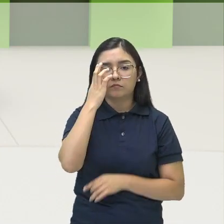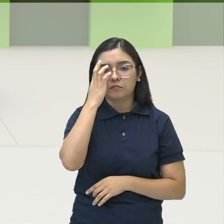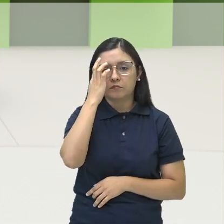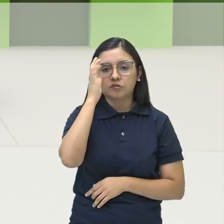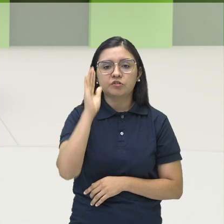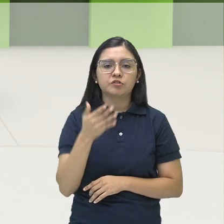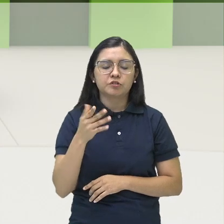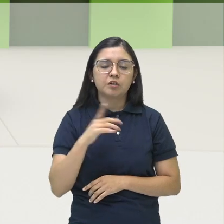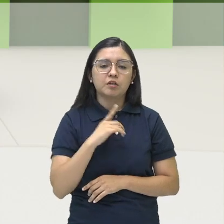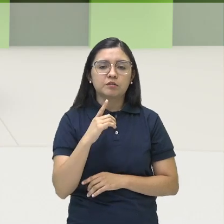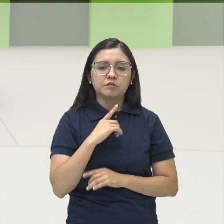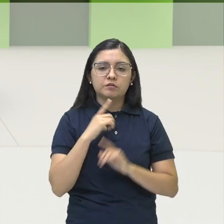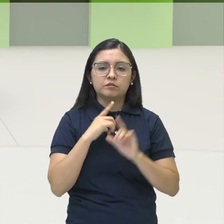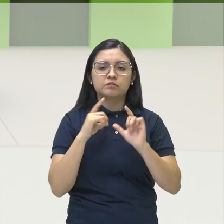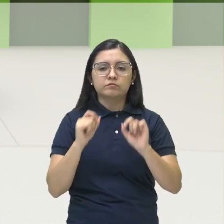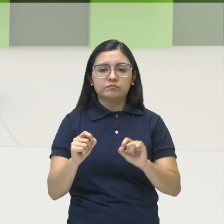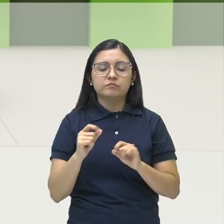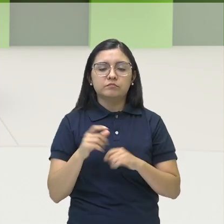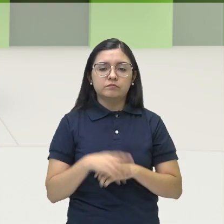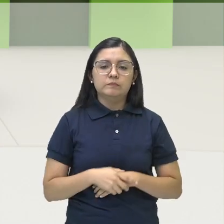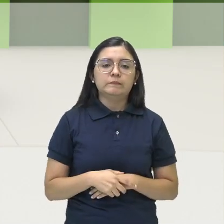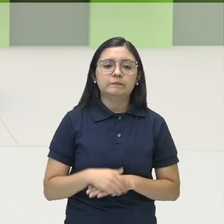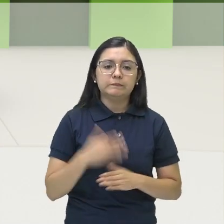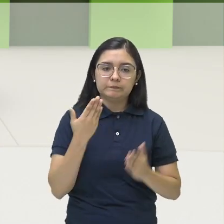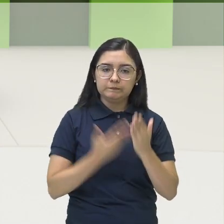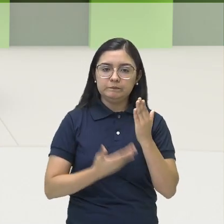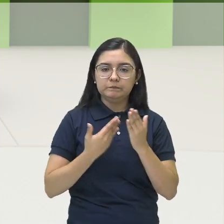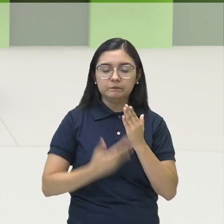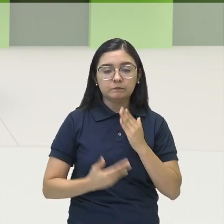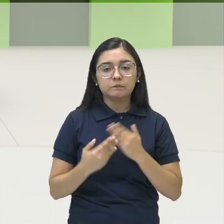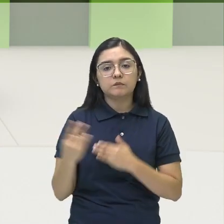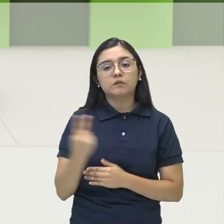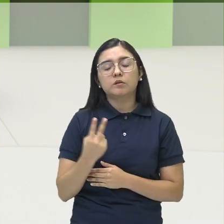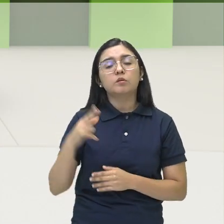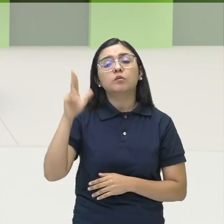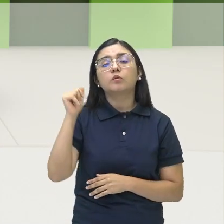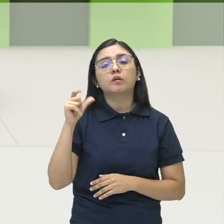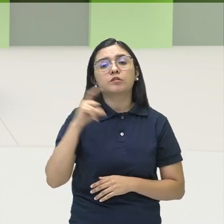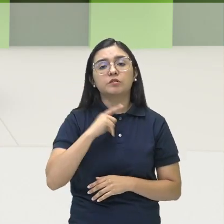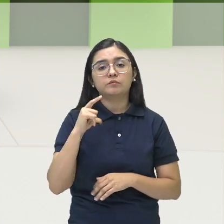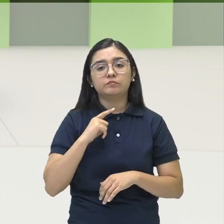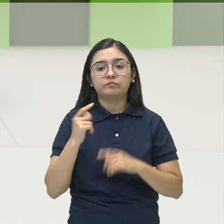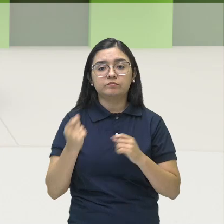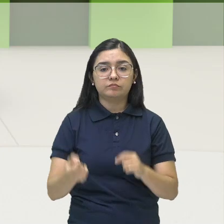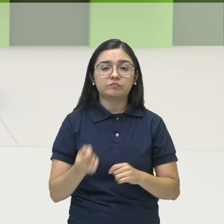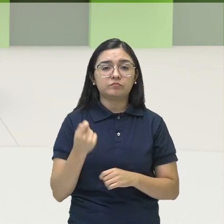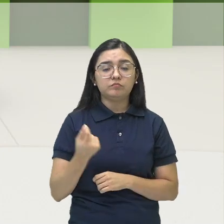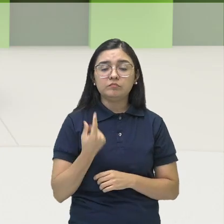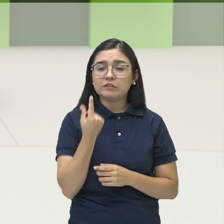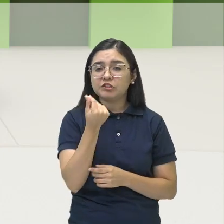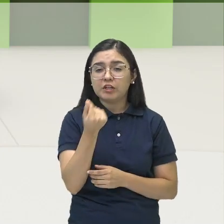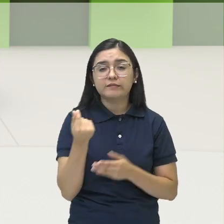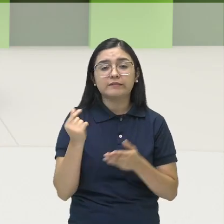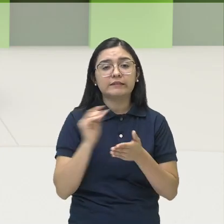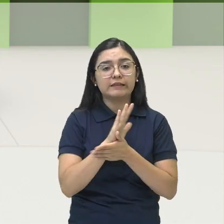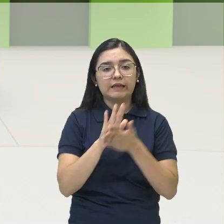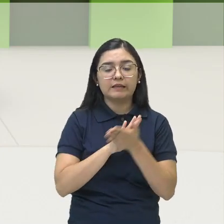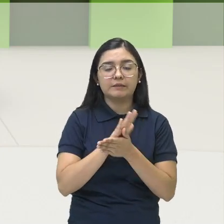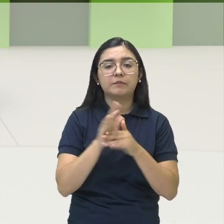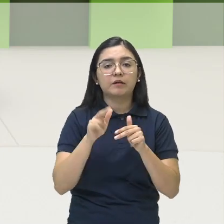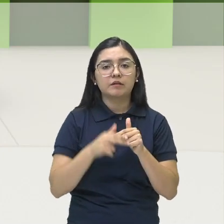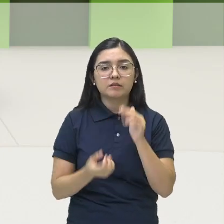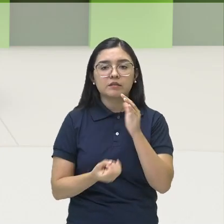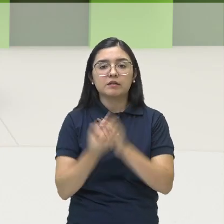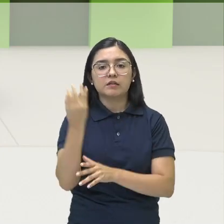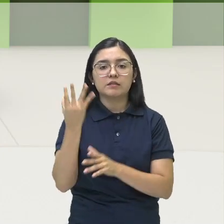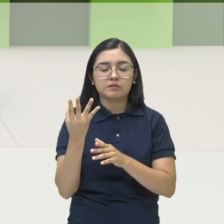já havia, inclusive, expirado, o que fez com que eles nunca recebessem um centavo por essa criação,